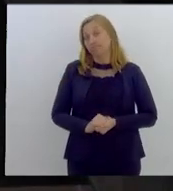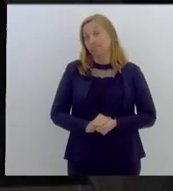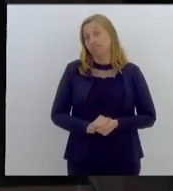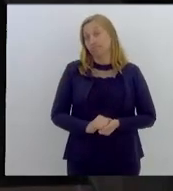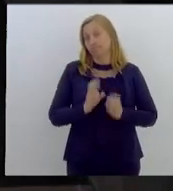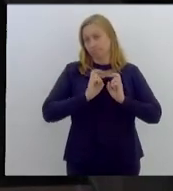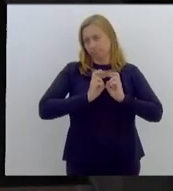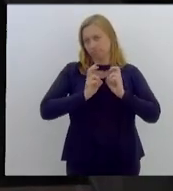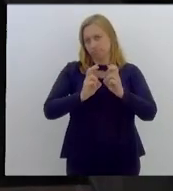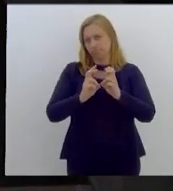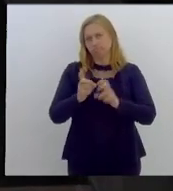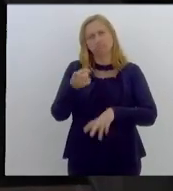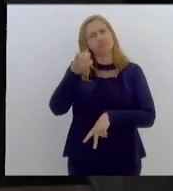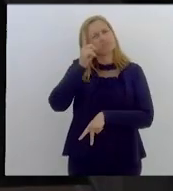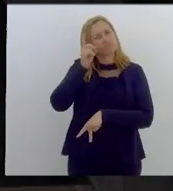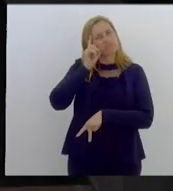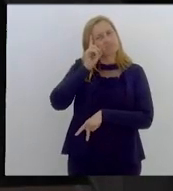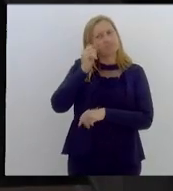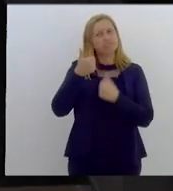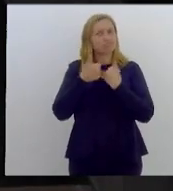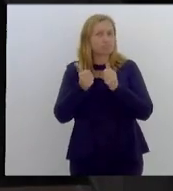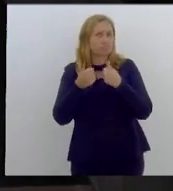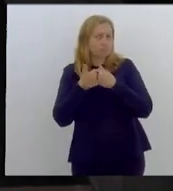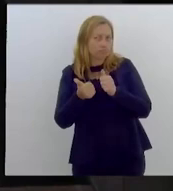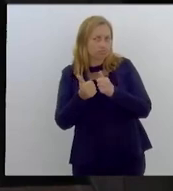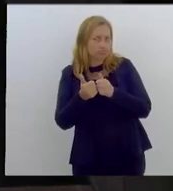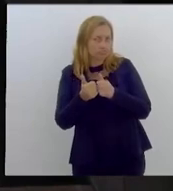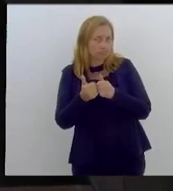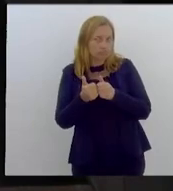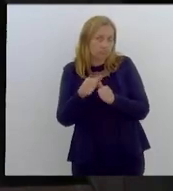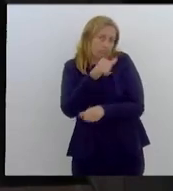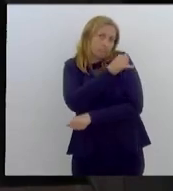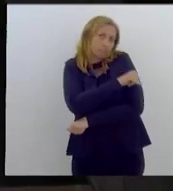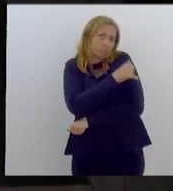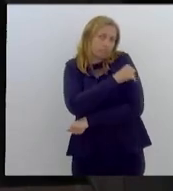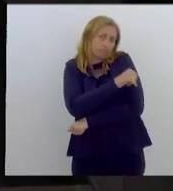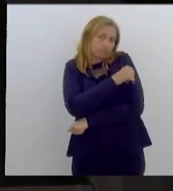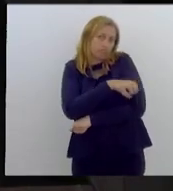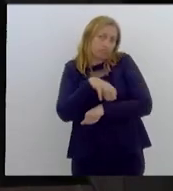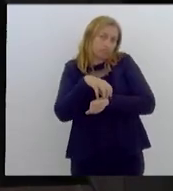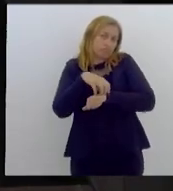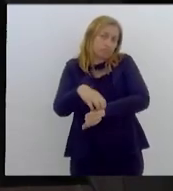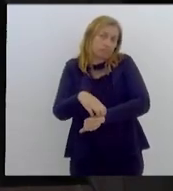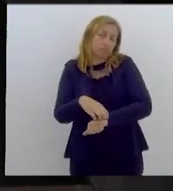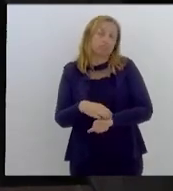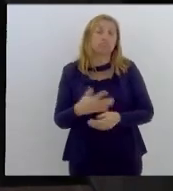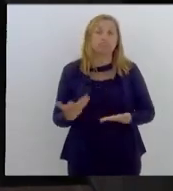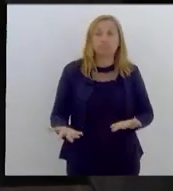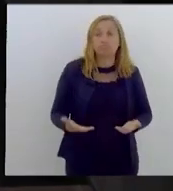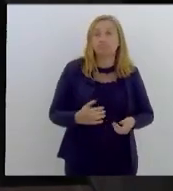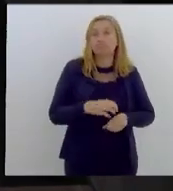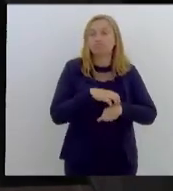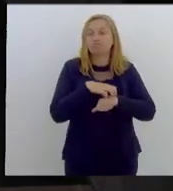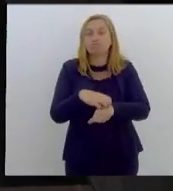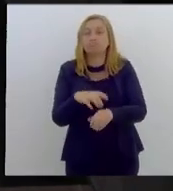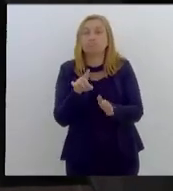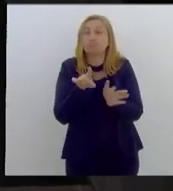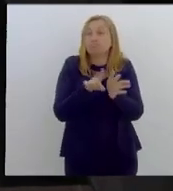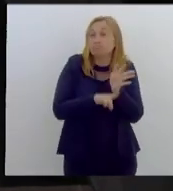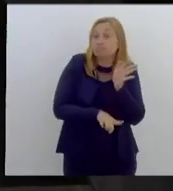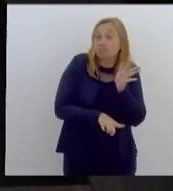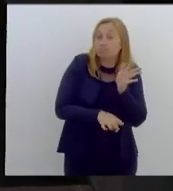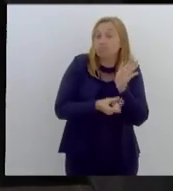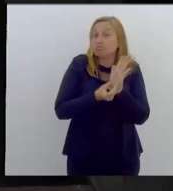trem todos os dias, os ônibus, o caos no Rio de Janeiro do transporte, em transporte foi reduzido